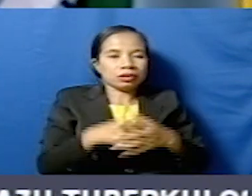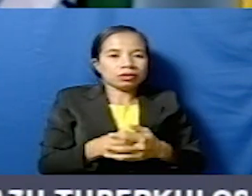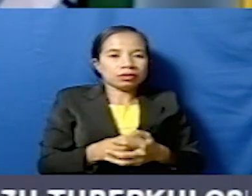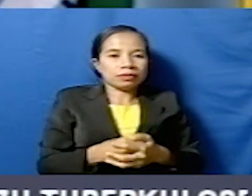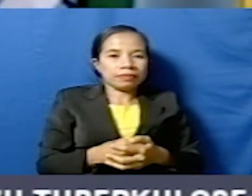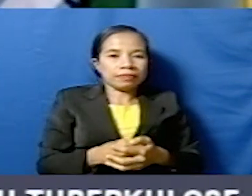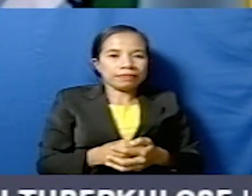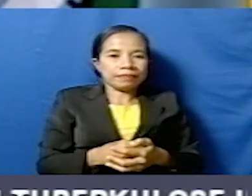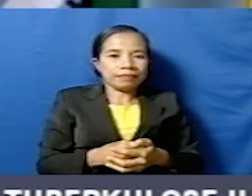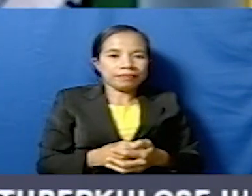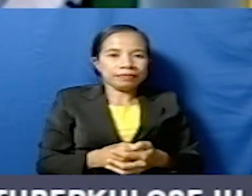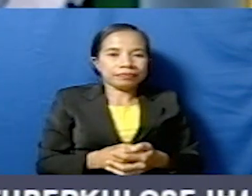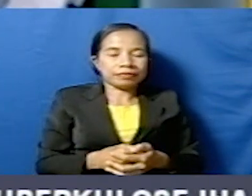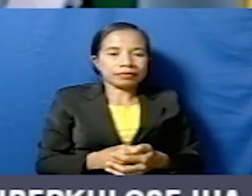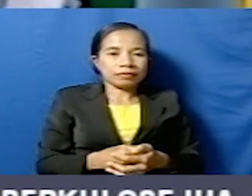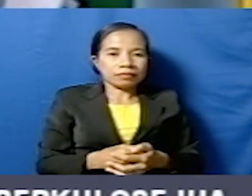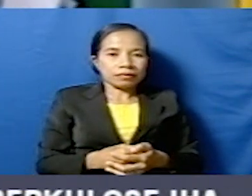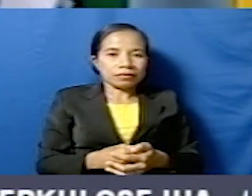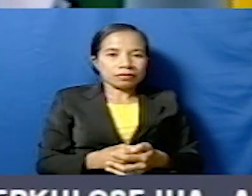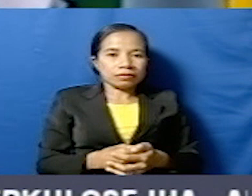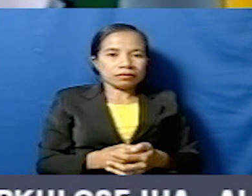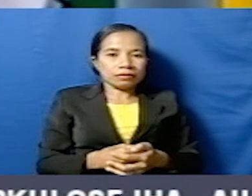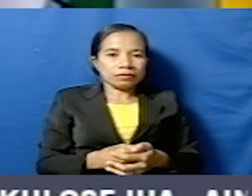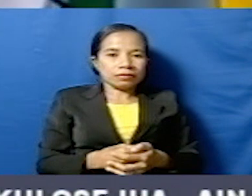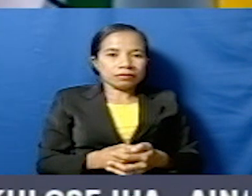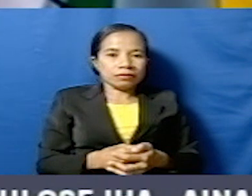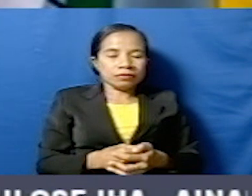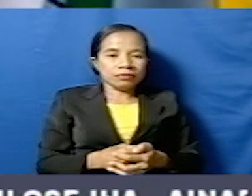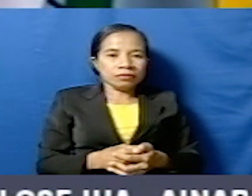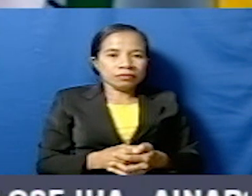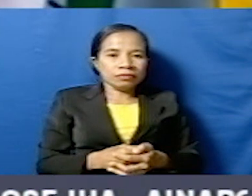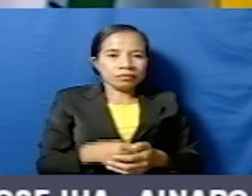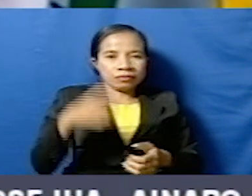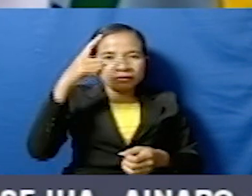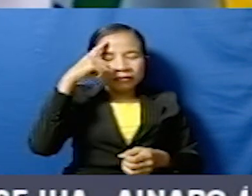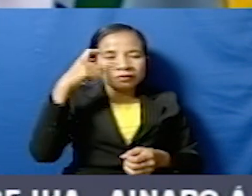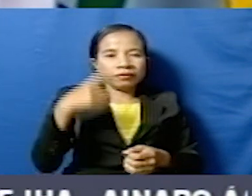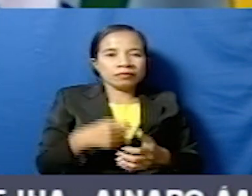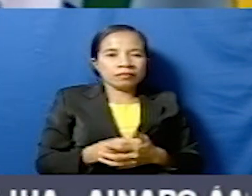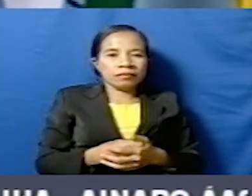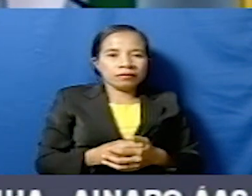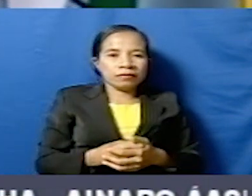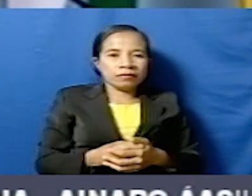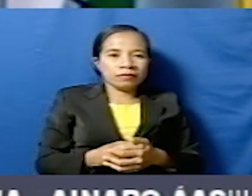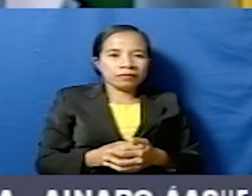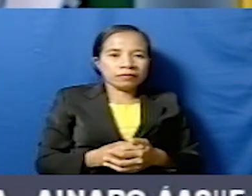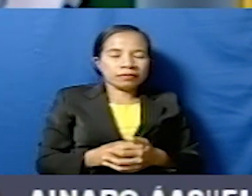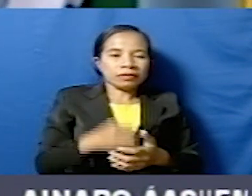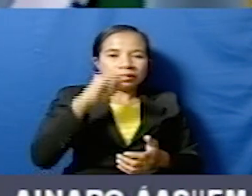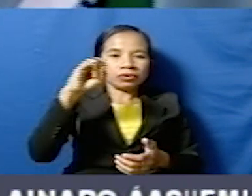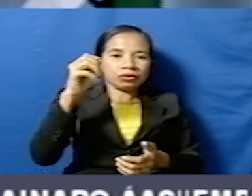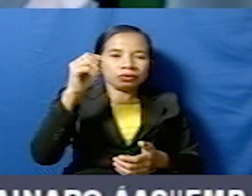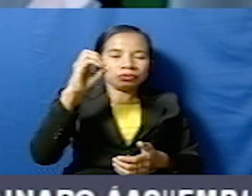ne. La luta diplomática ilio. Tamba regime suarte na